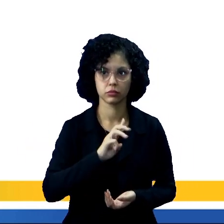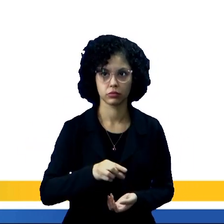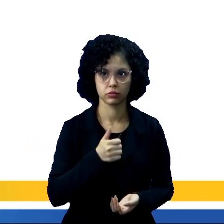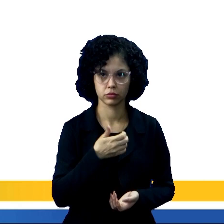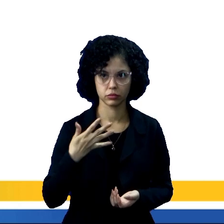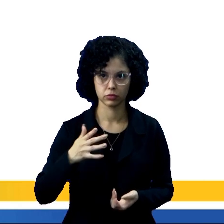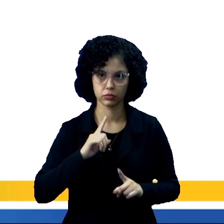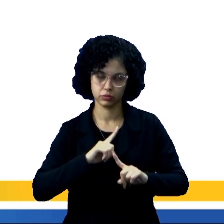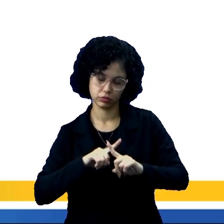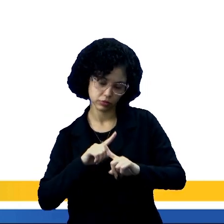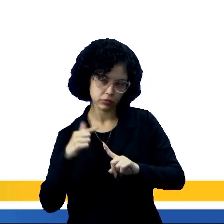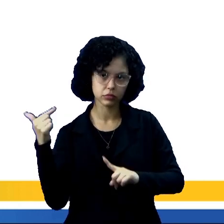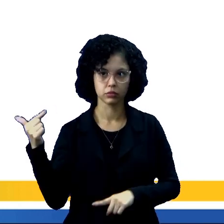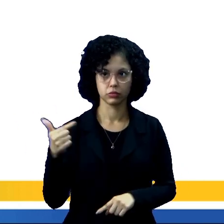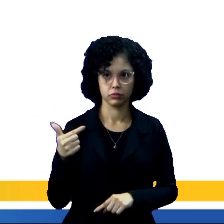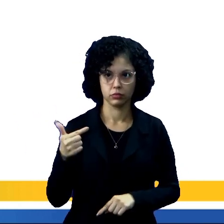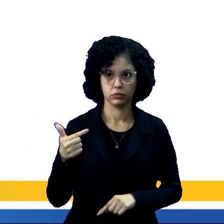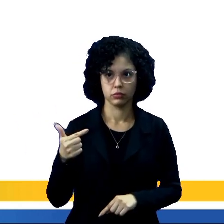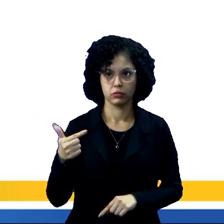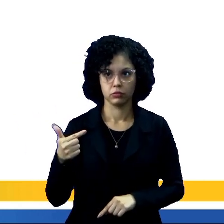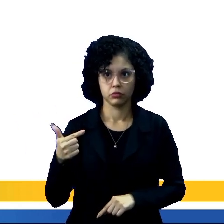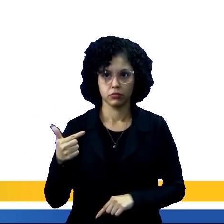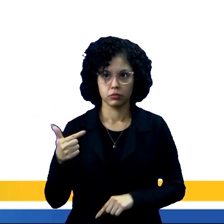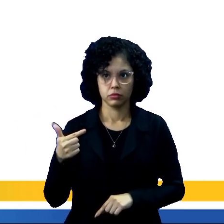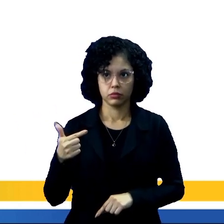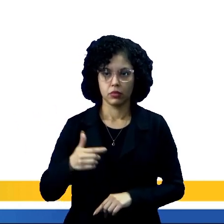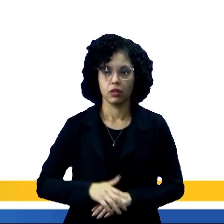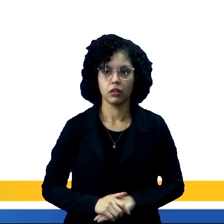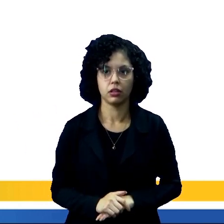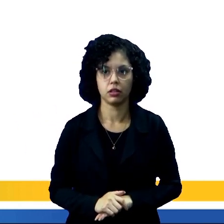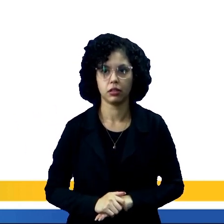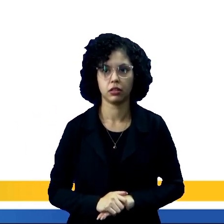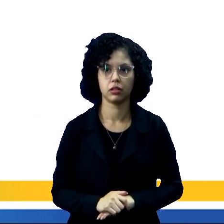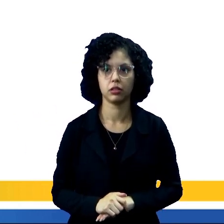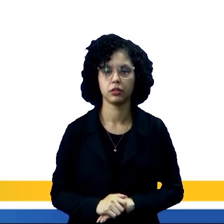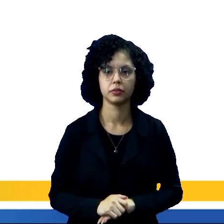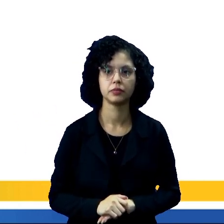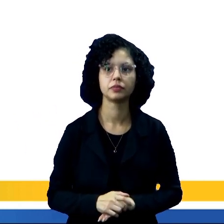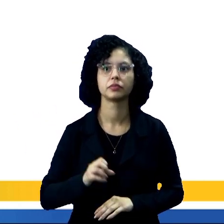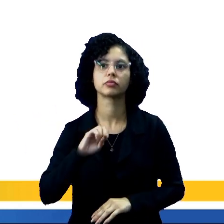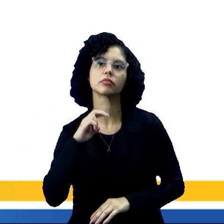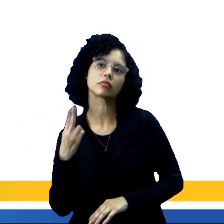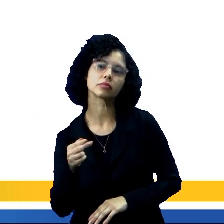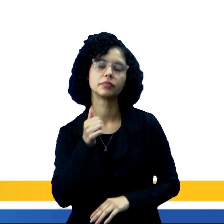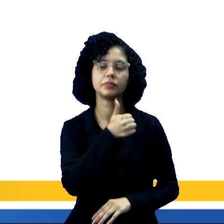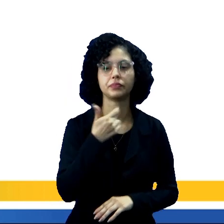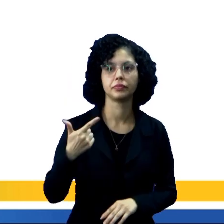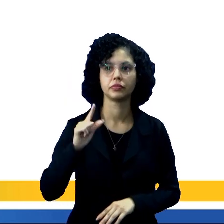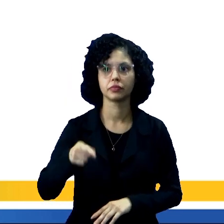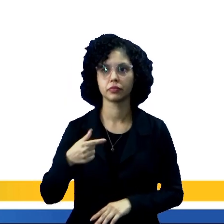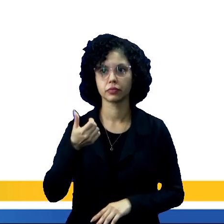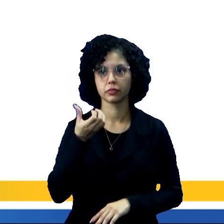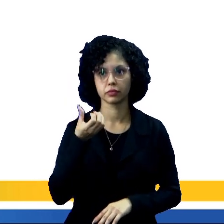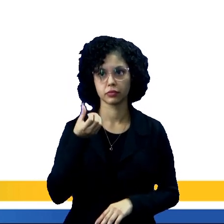a 3,14, que é o π, vezes 2 ao quadrado. Ou seja, que é igual